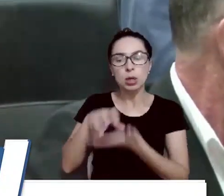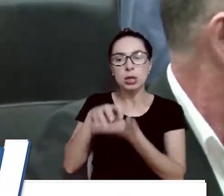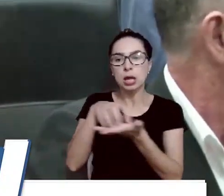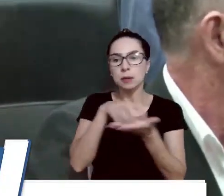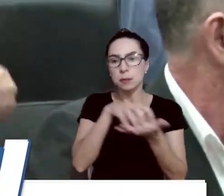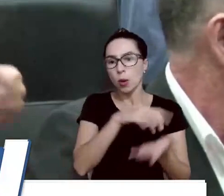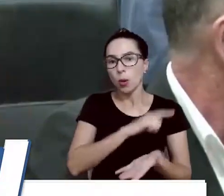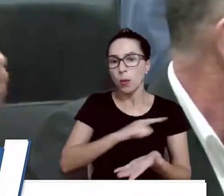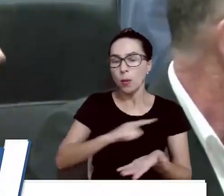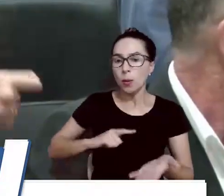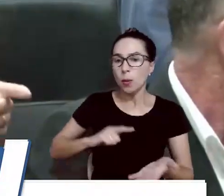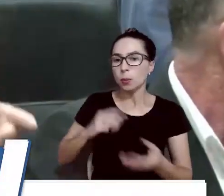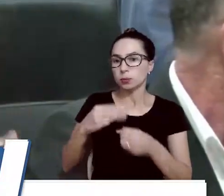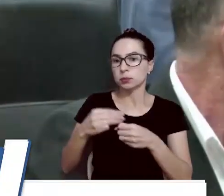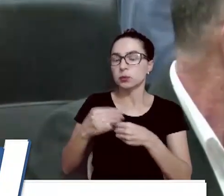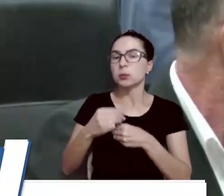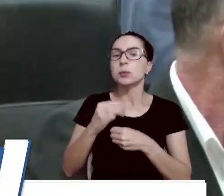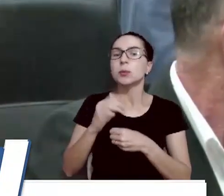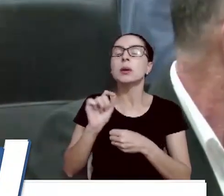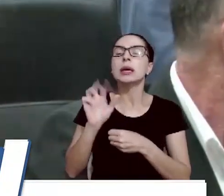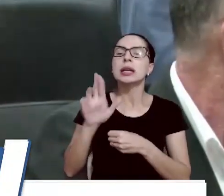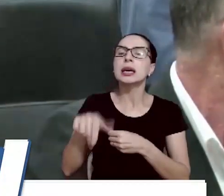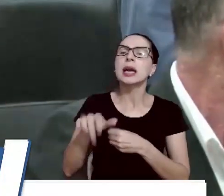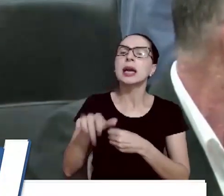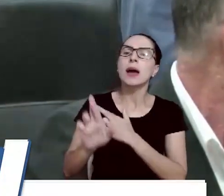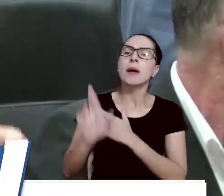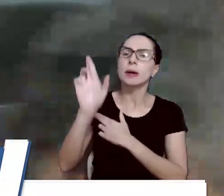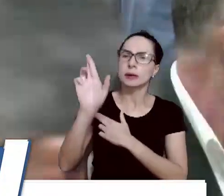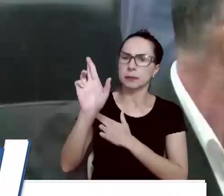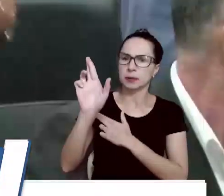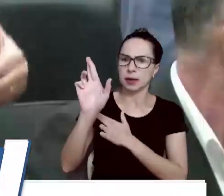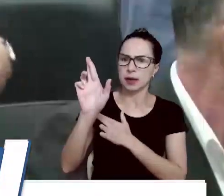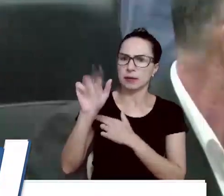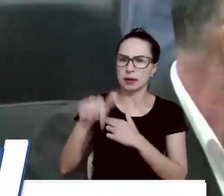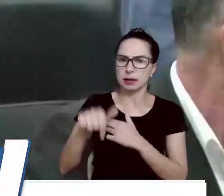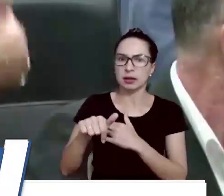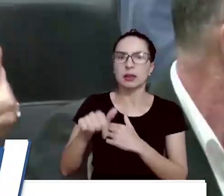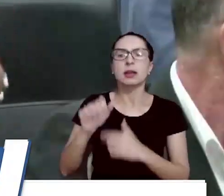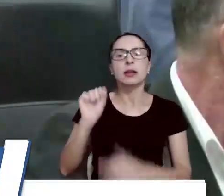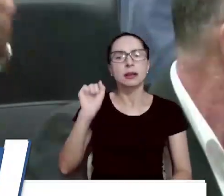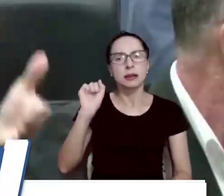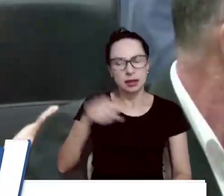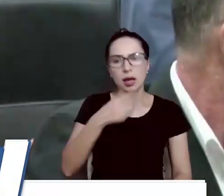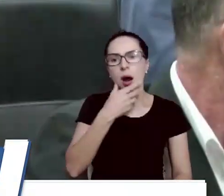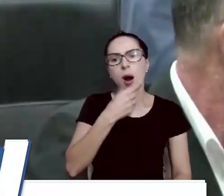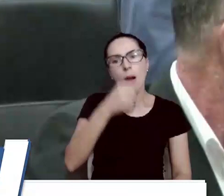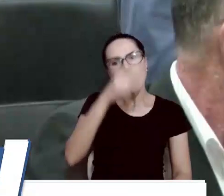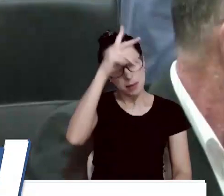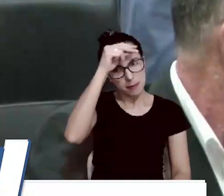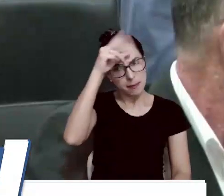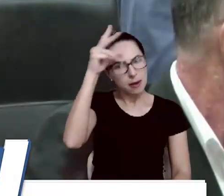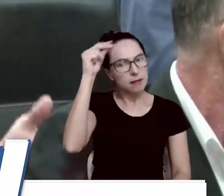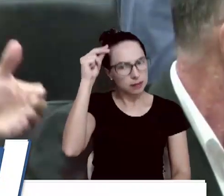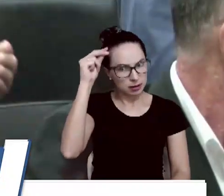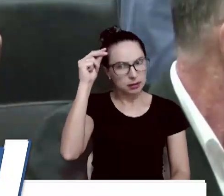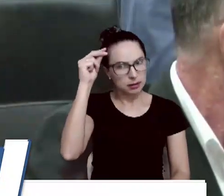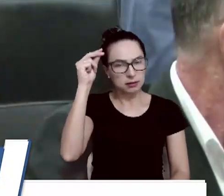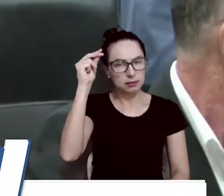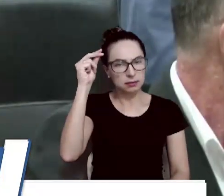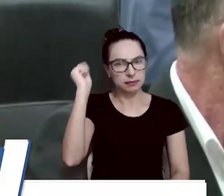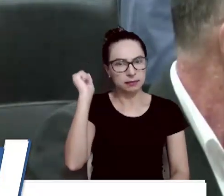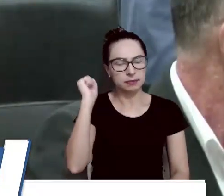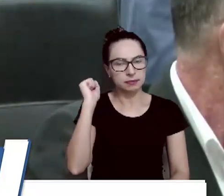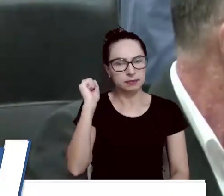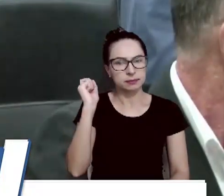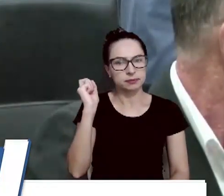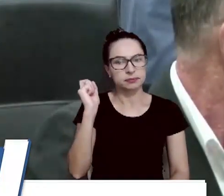municipal. Quem que é o responsável pelo transporte público municipal? O senhor prefeito da cidade. Nesse